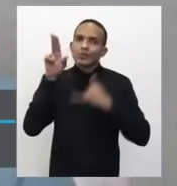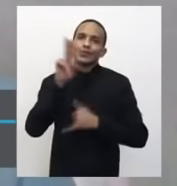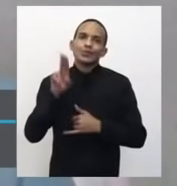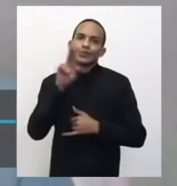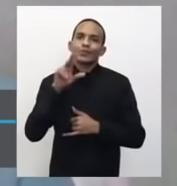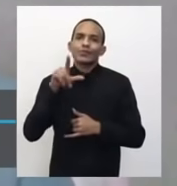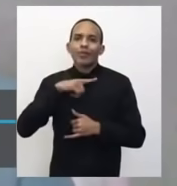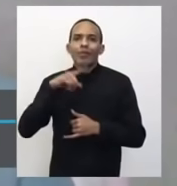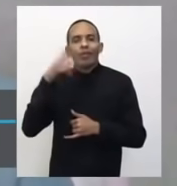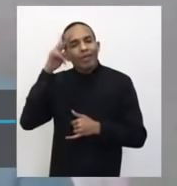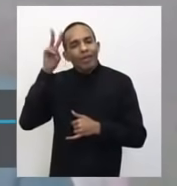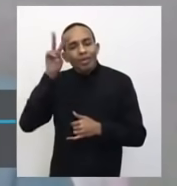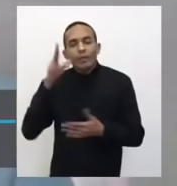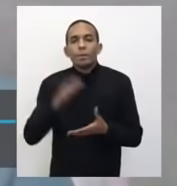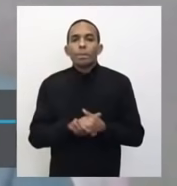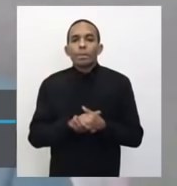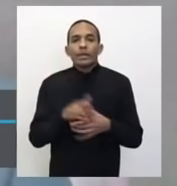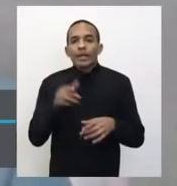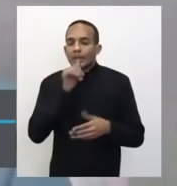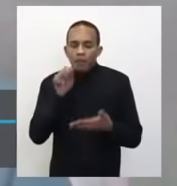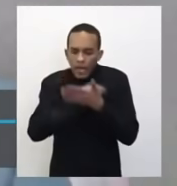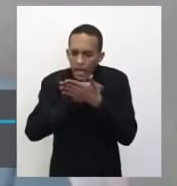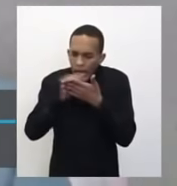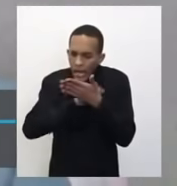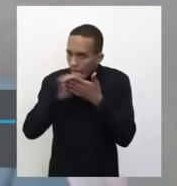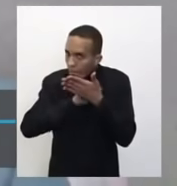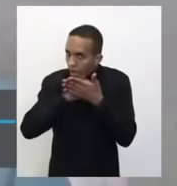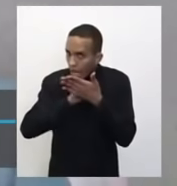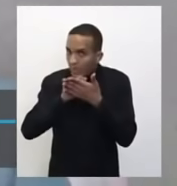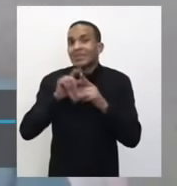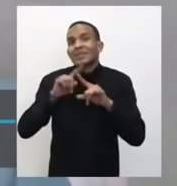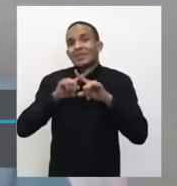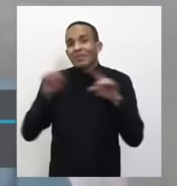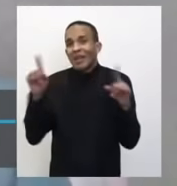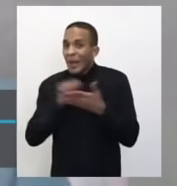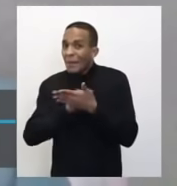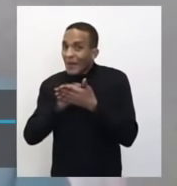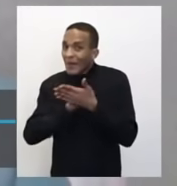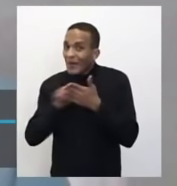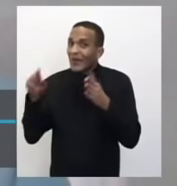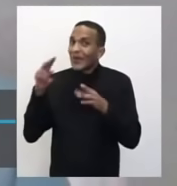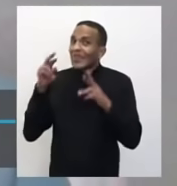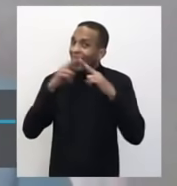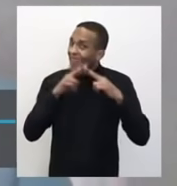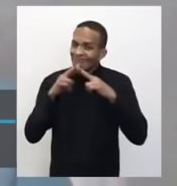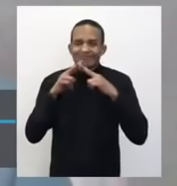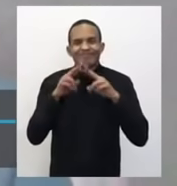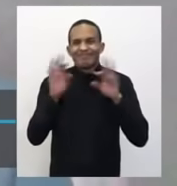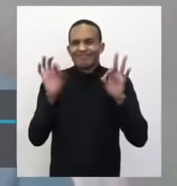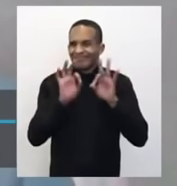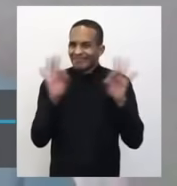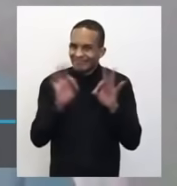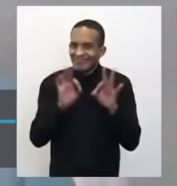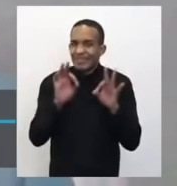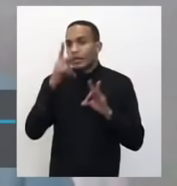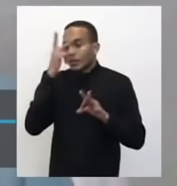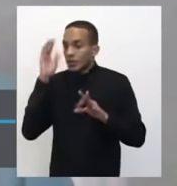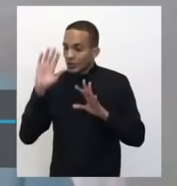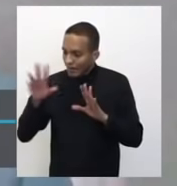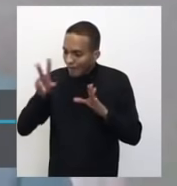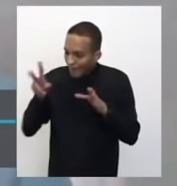histórico. Mesmo que você apague aquele histórico, você não está pagando para a rede, ou seja, para quem já coletou